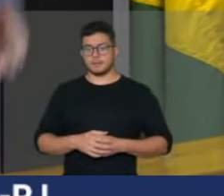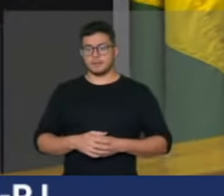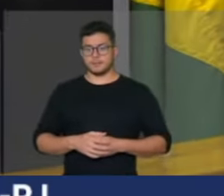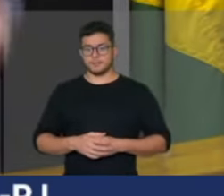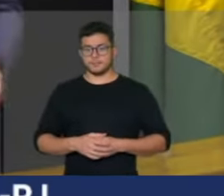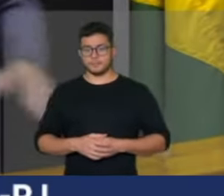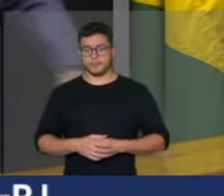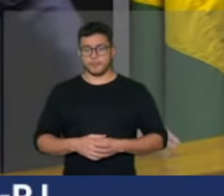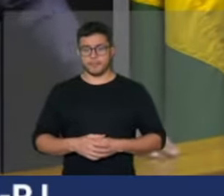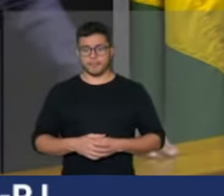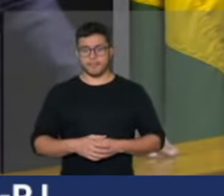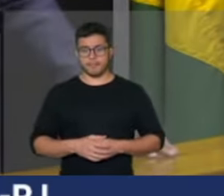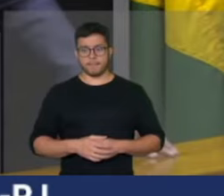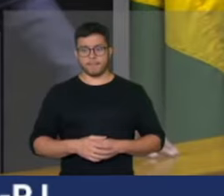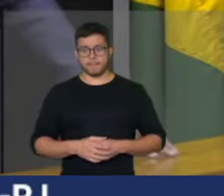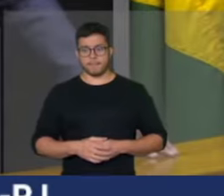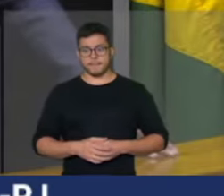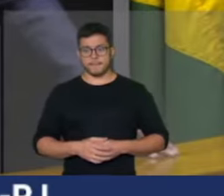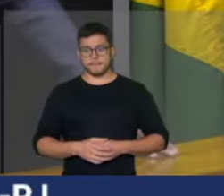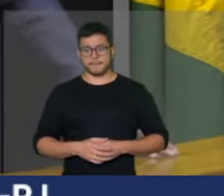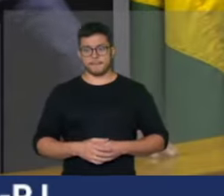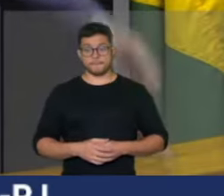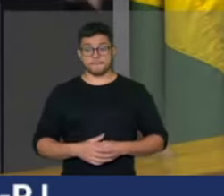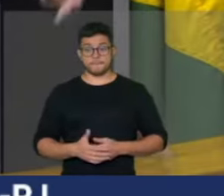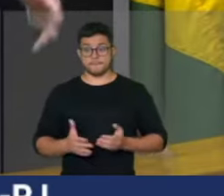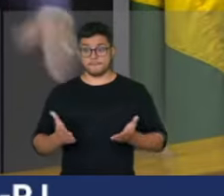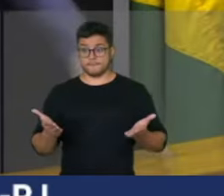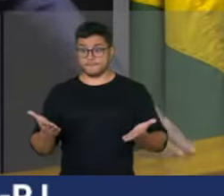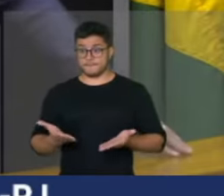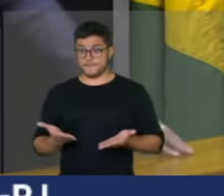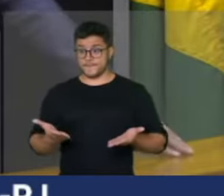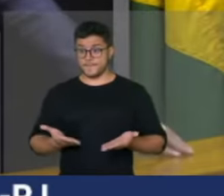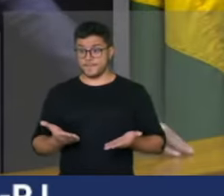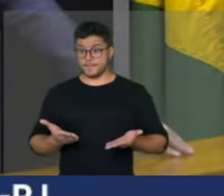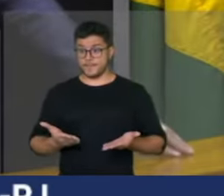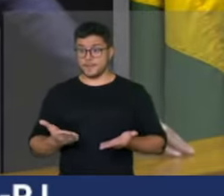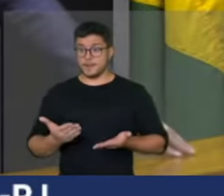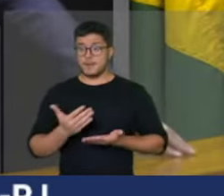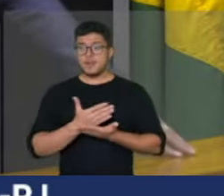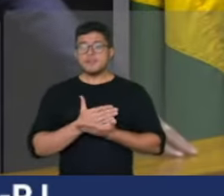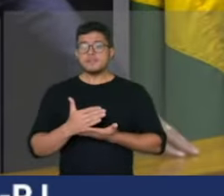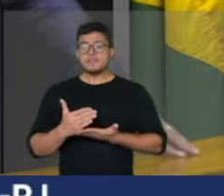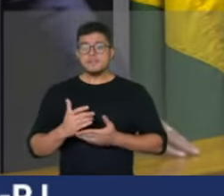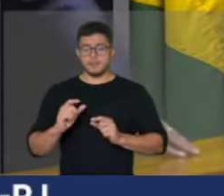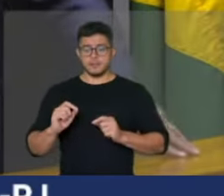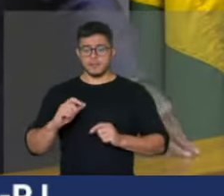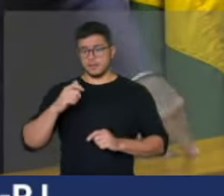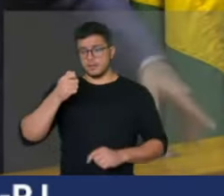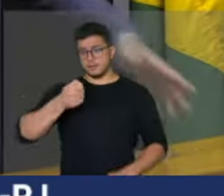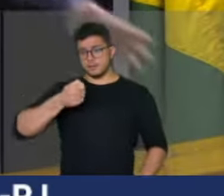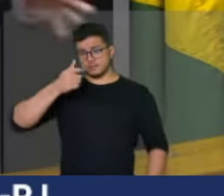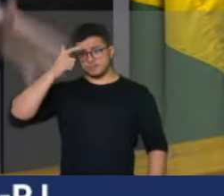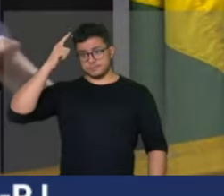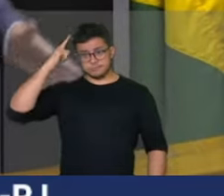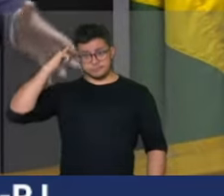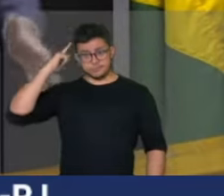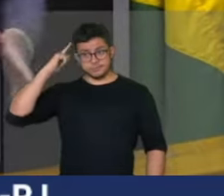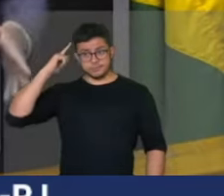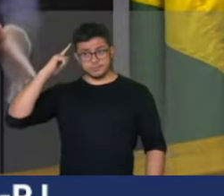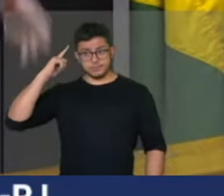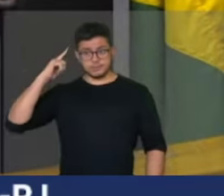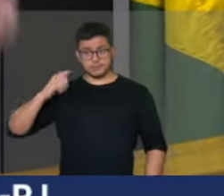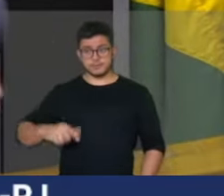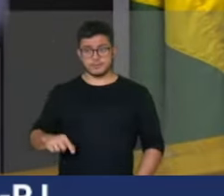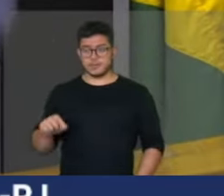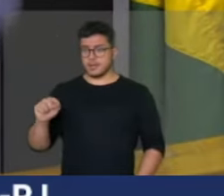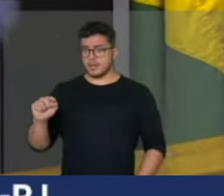cerceadas, violadas. E agora nós vemos também Alexandre de Moraes, que é esse,